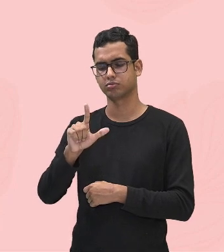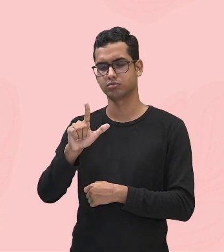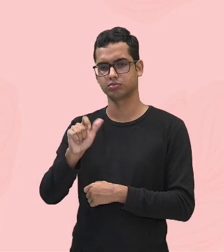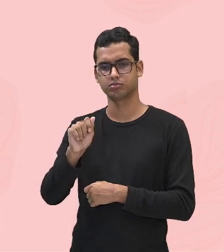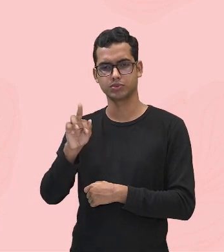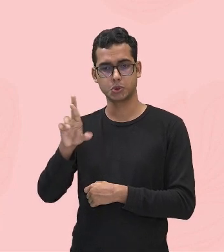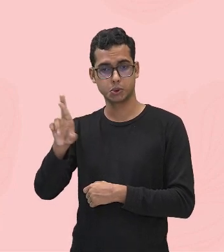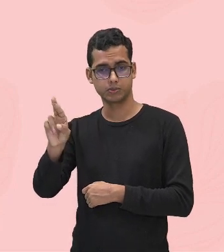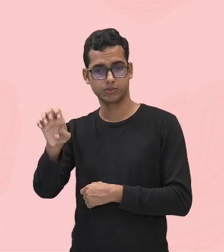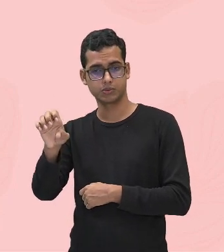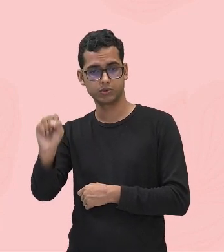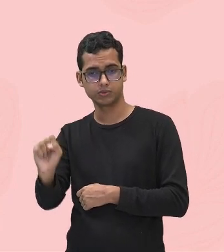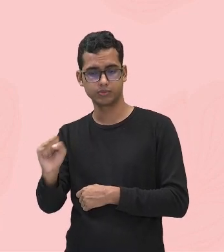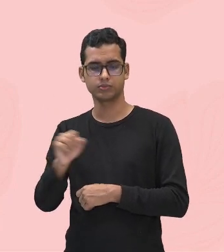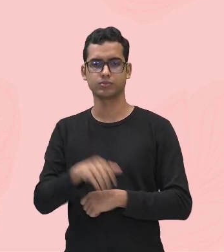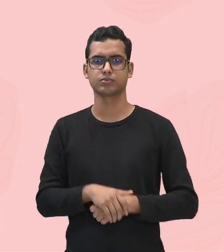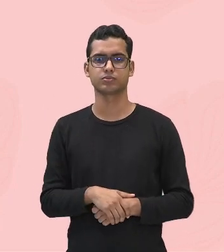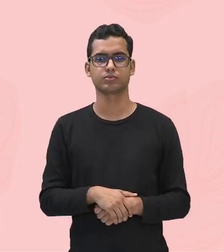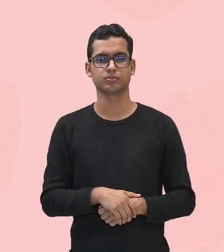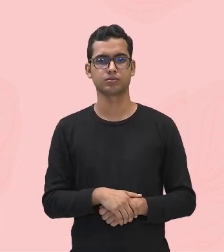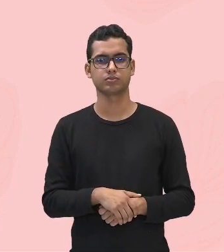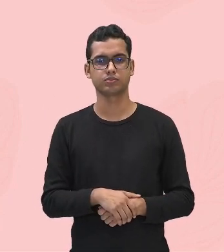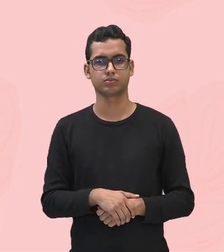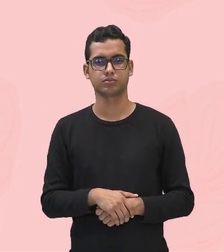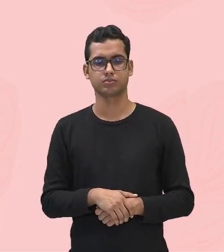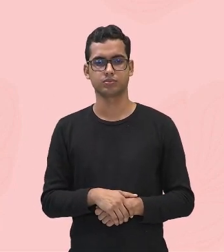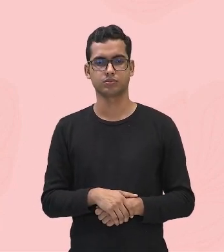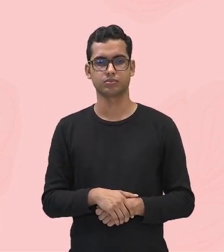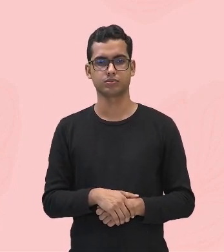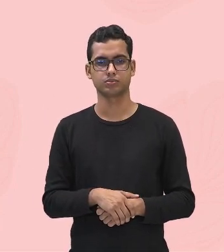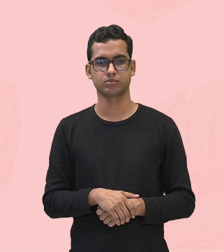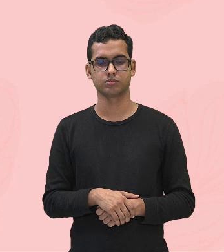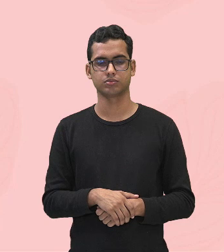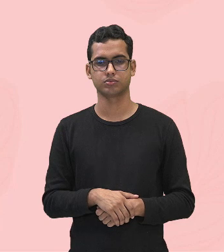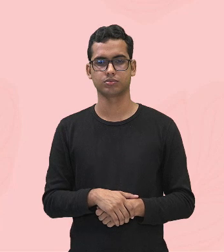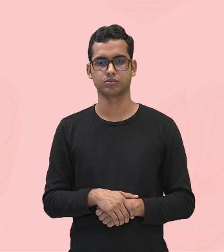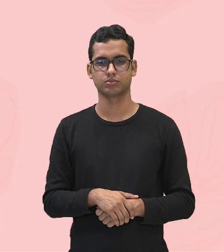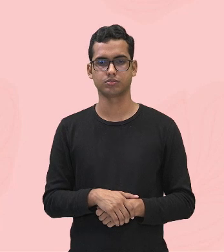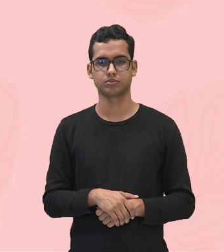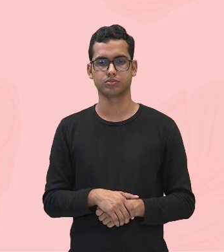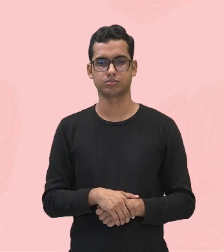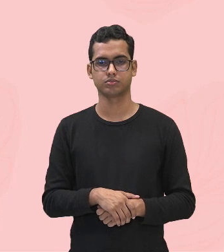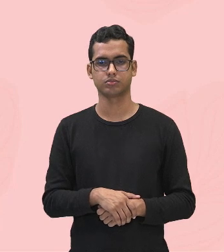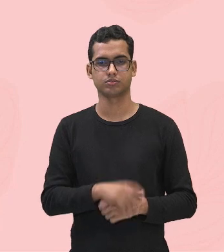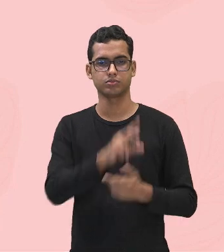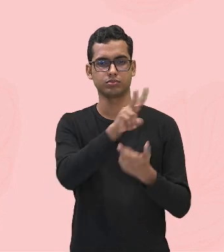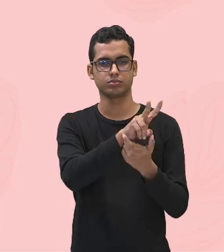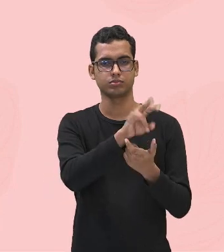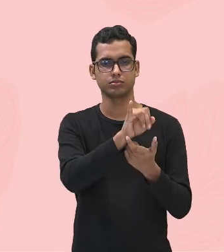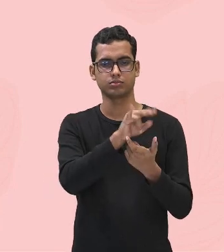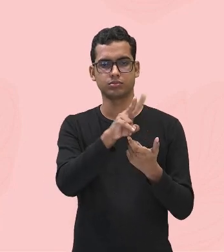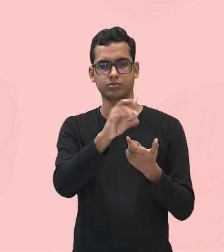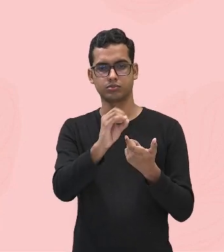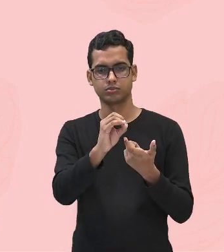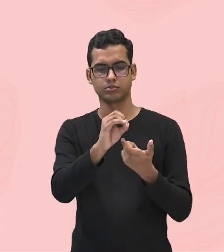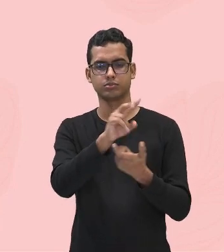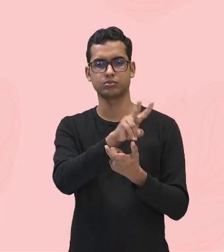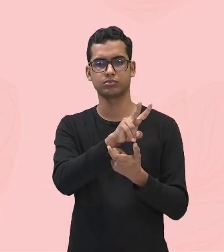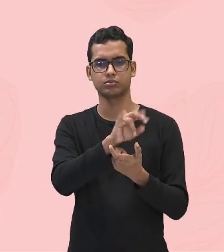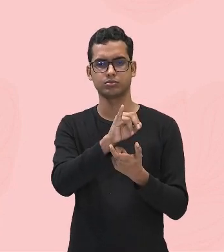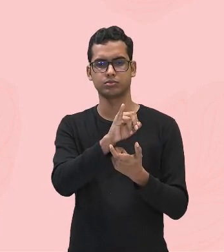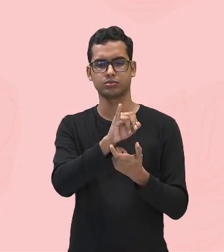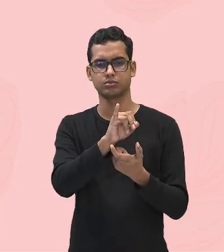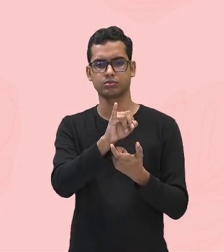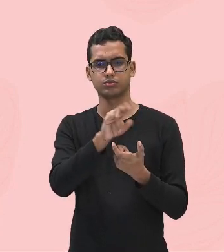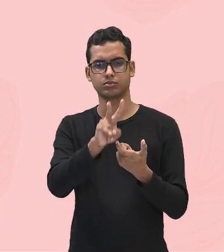correspondentes aos verbos de terceira conjugação, que é o, es, e, imos, is, em,